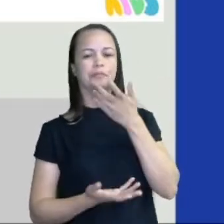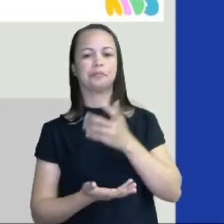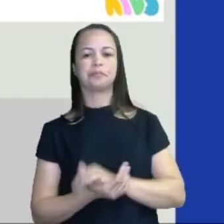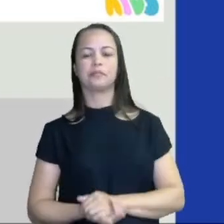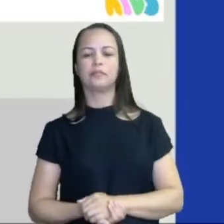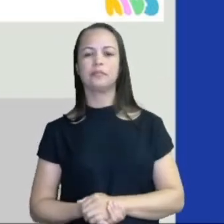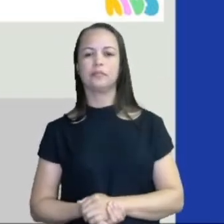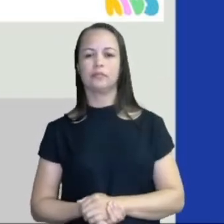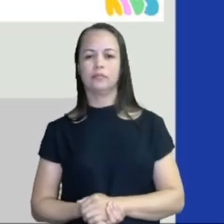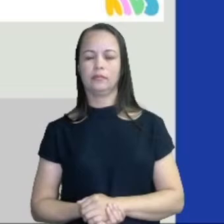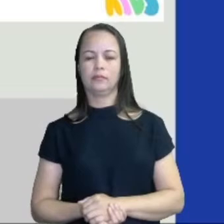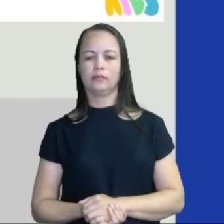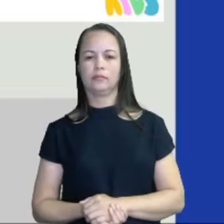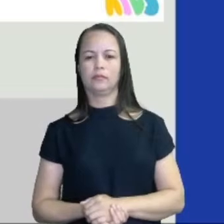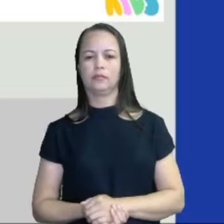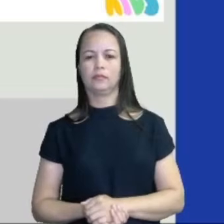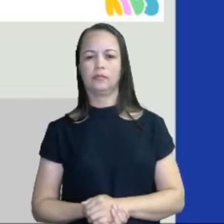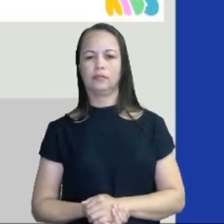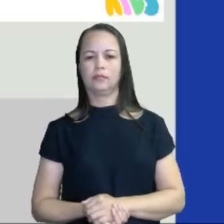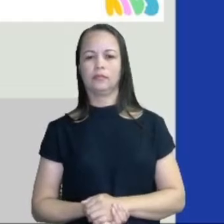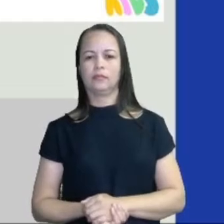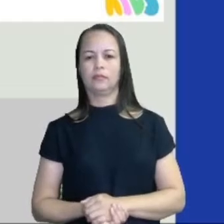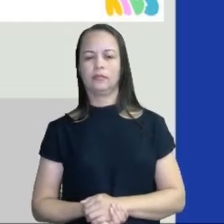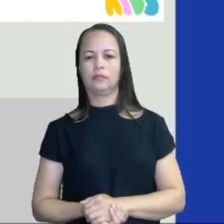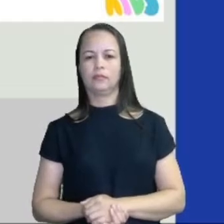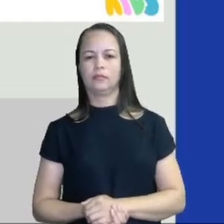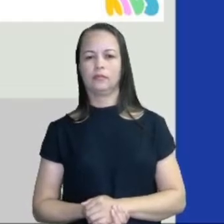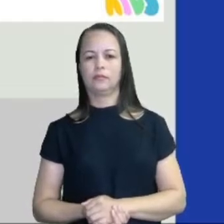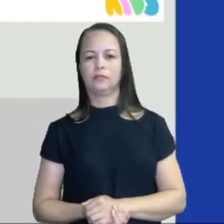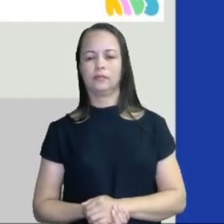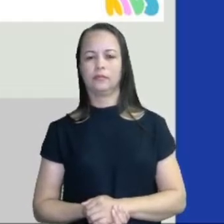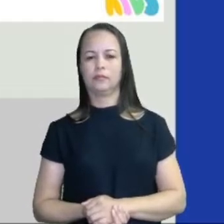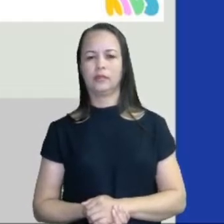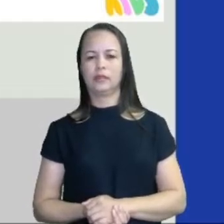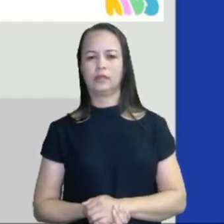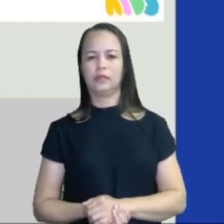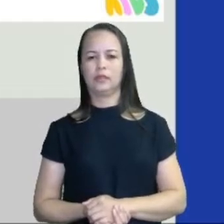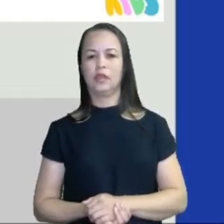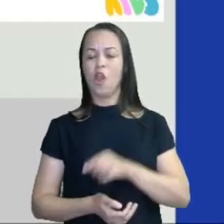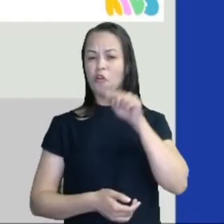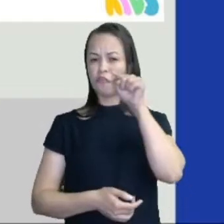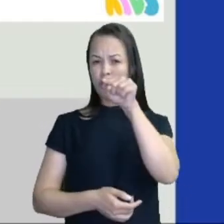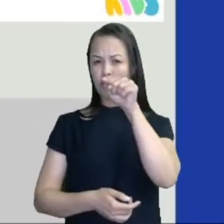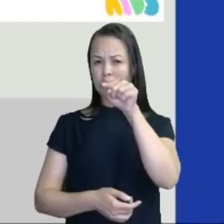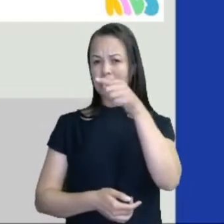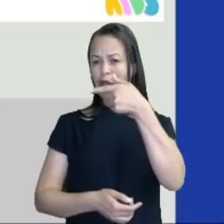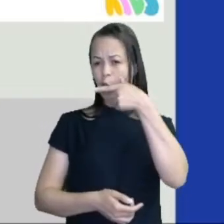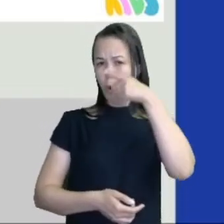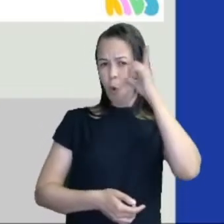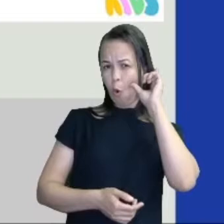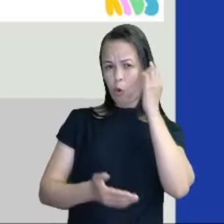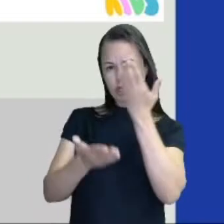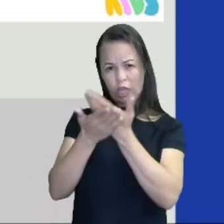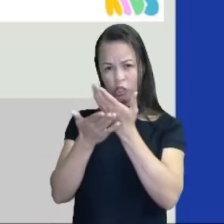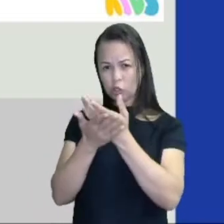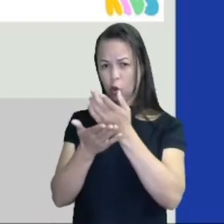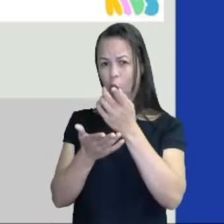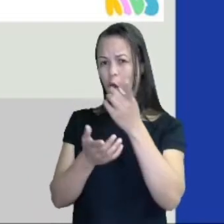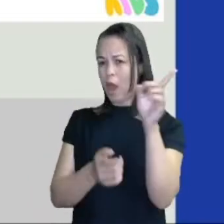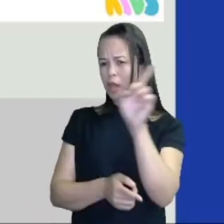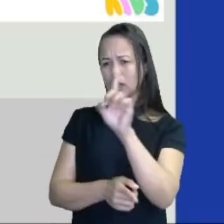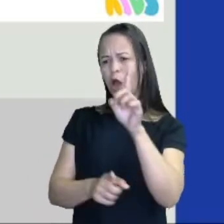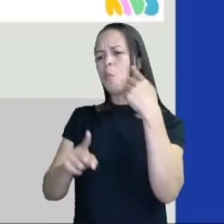exemplo, por que você não foi ontem para a escola? Eu estou fazendo